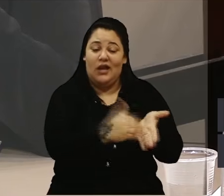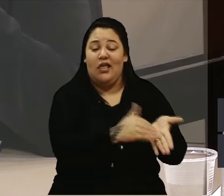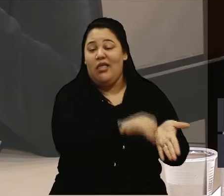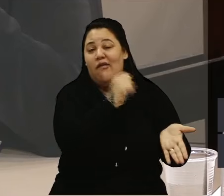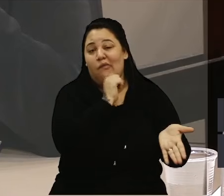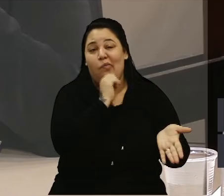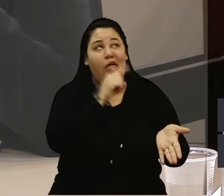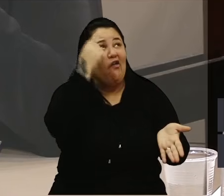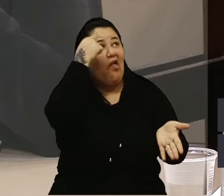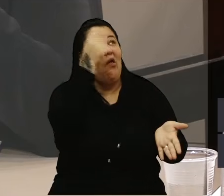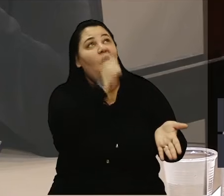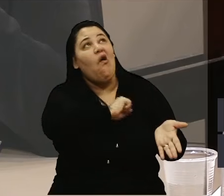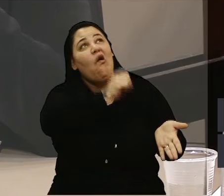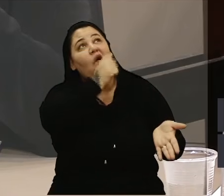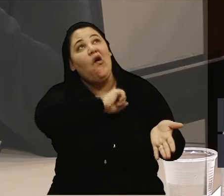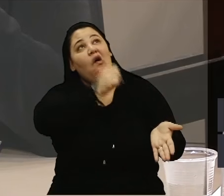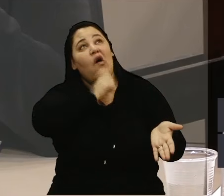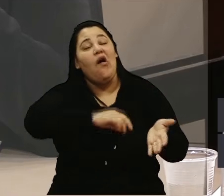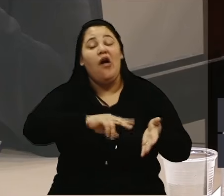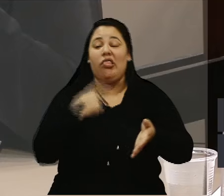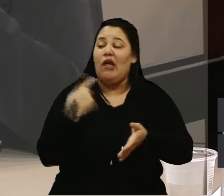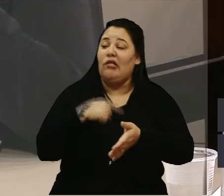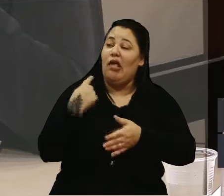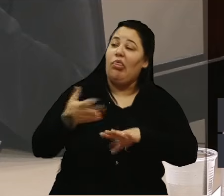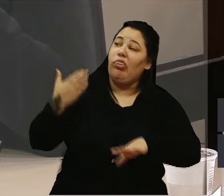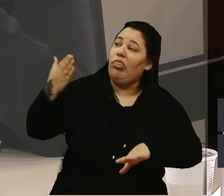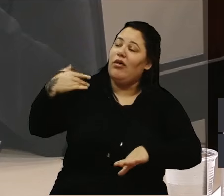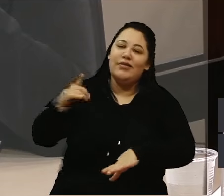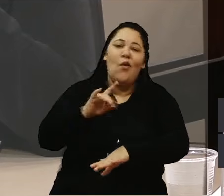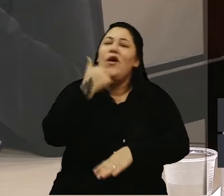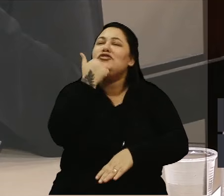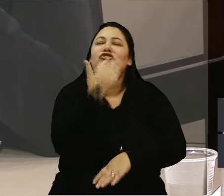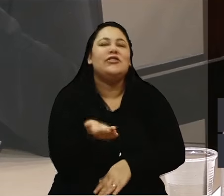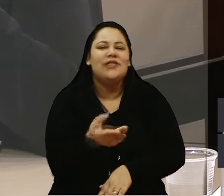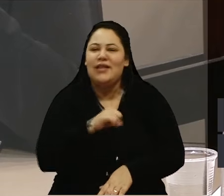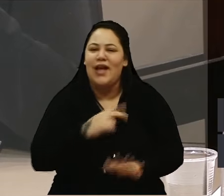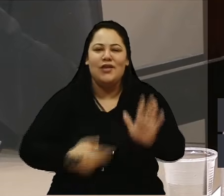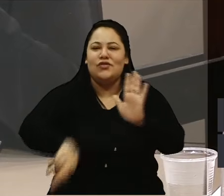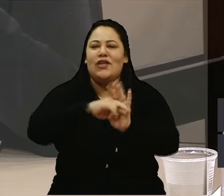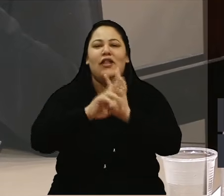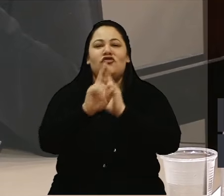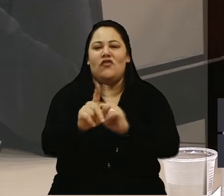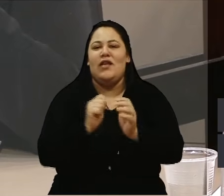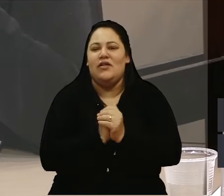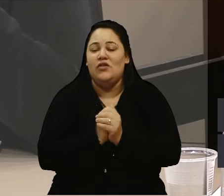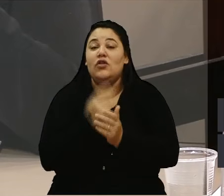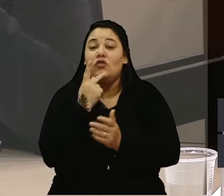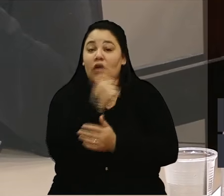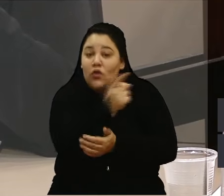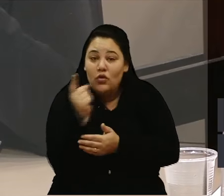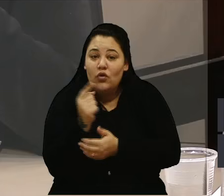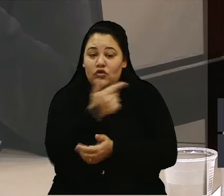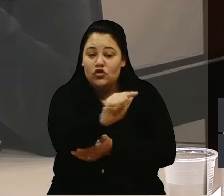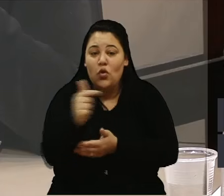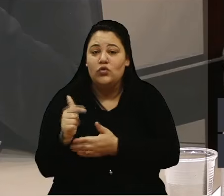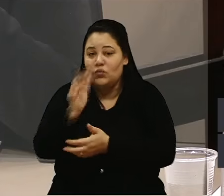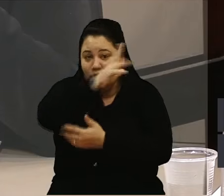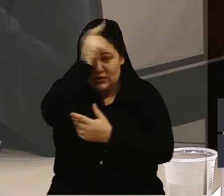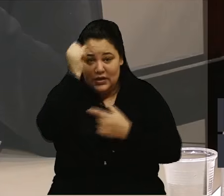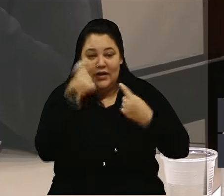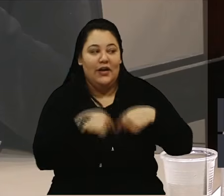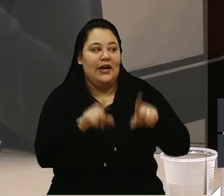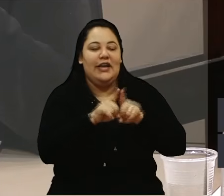com o pensamento mais para trás, não vai mudar, não adianta esperar resultados diferentes. E o senhor falou de outros municípios, também tem uma frase do